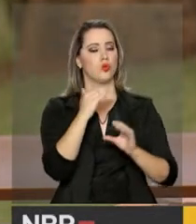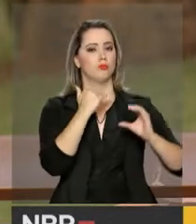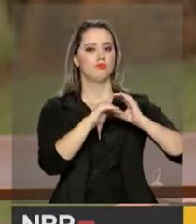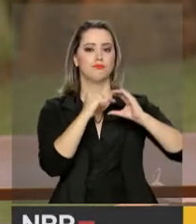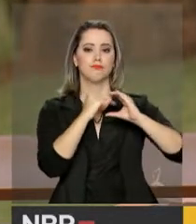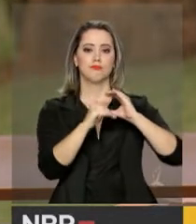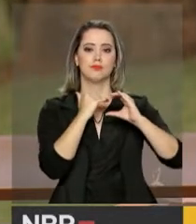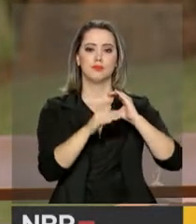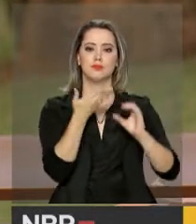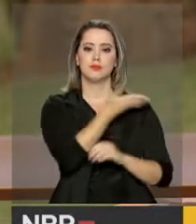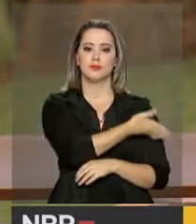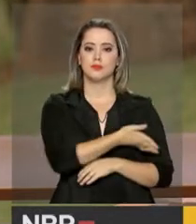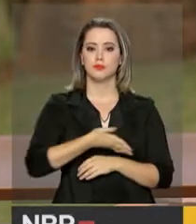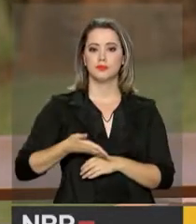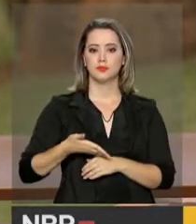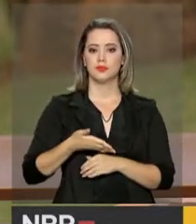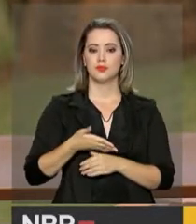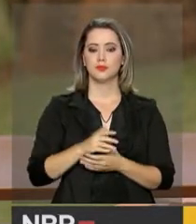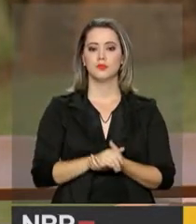um e-mail para